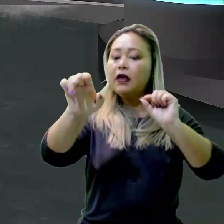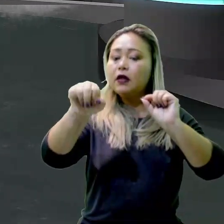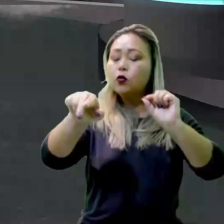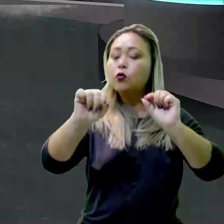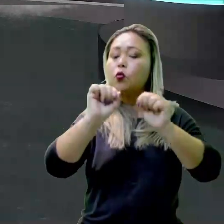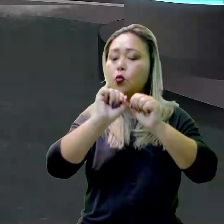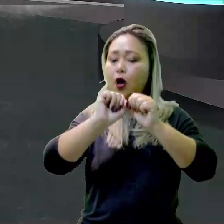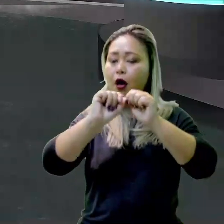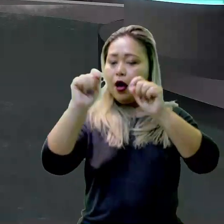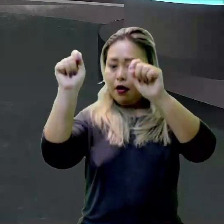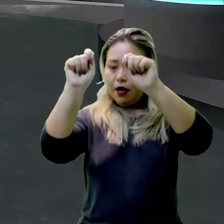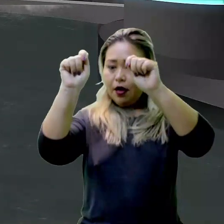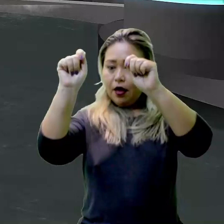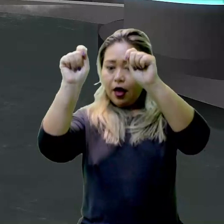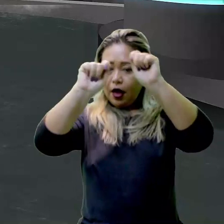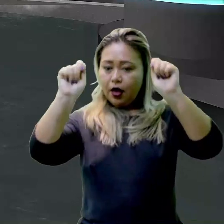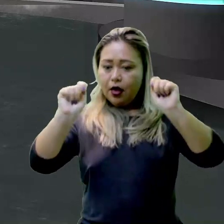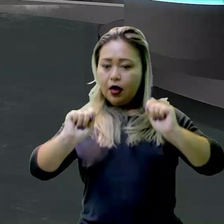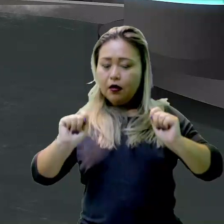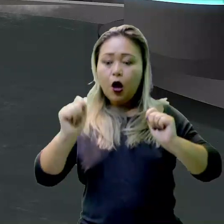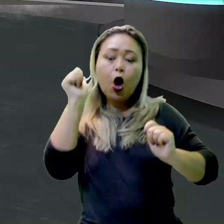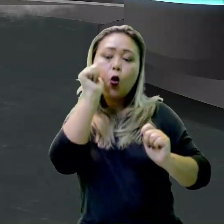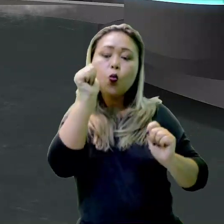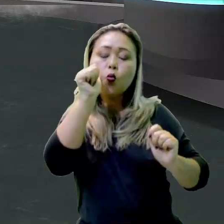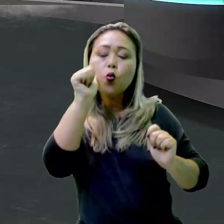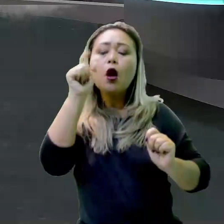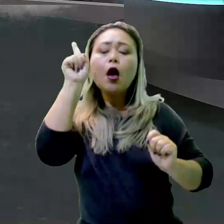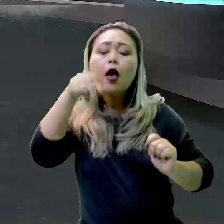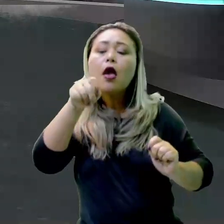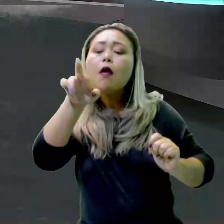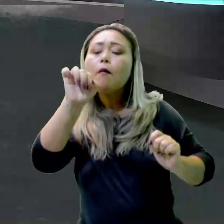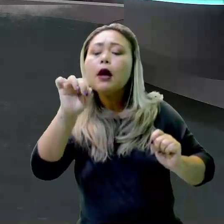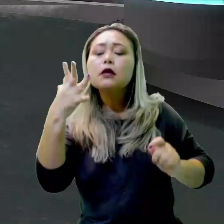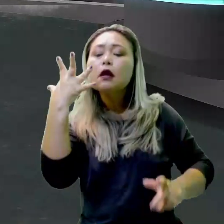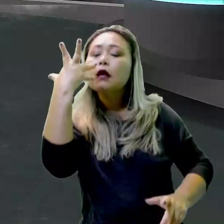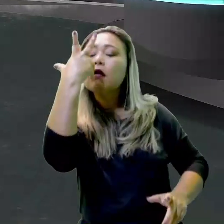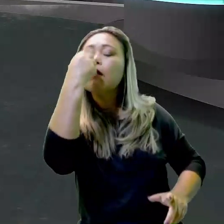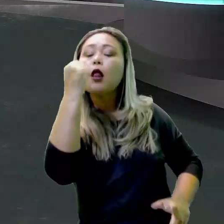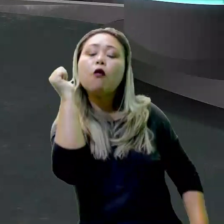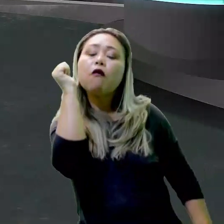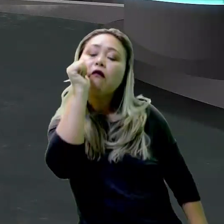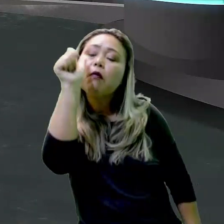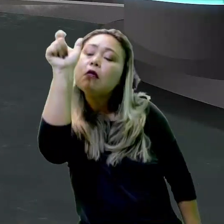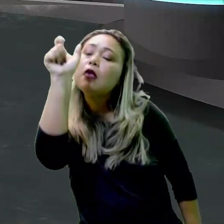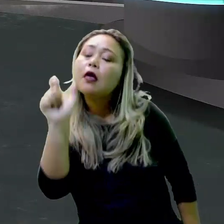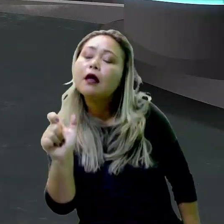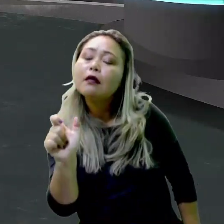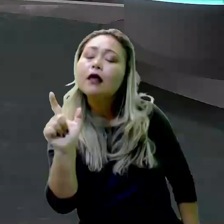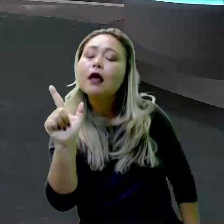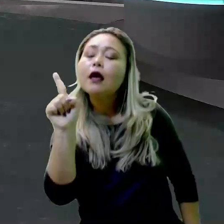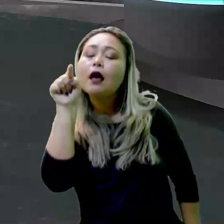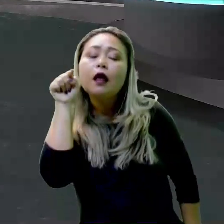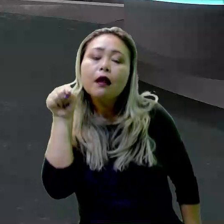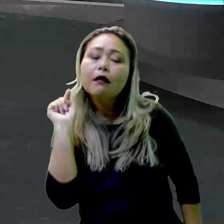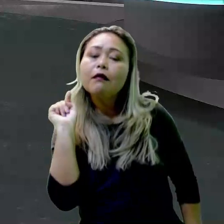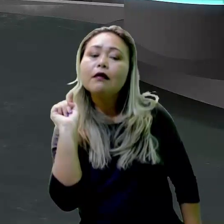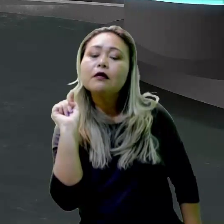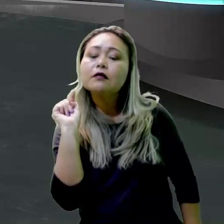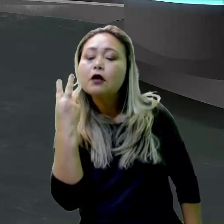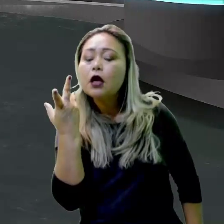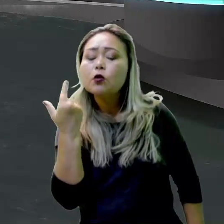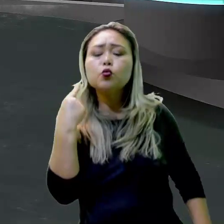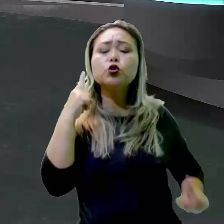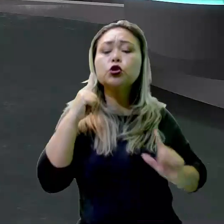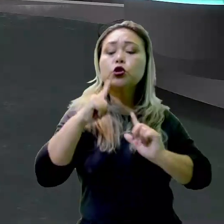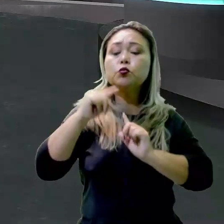Willendorf, ela é representativa do padrão de beleza feminino. Era esse o tipo